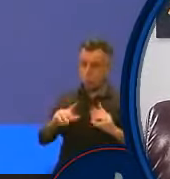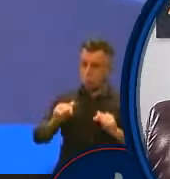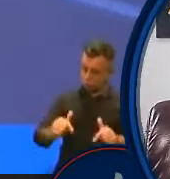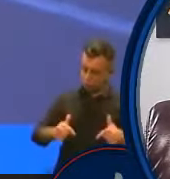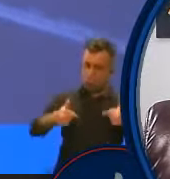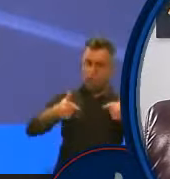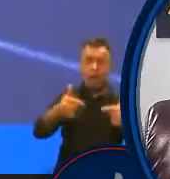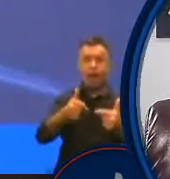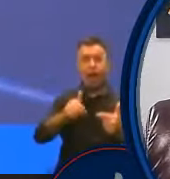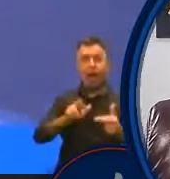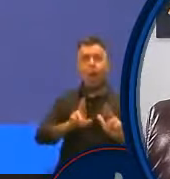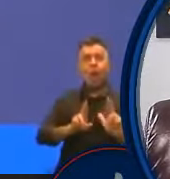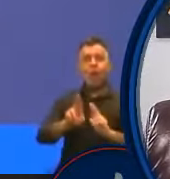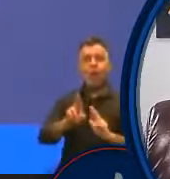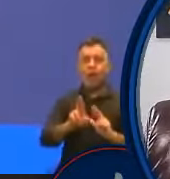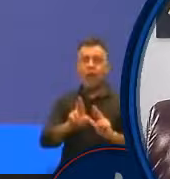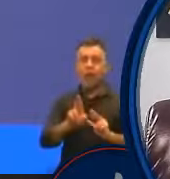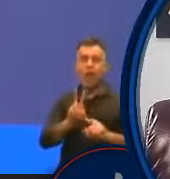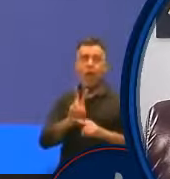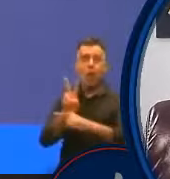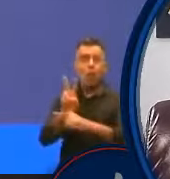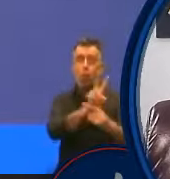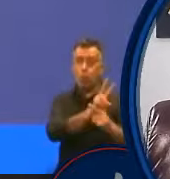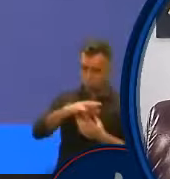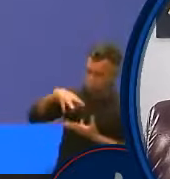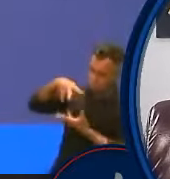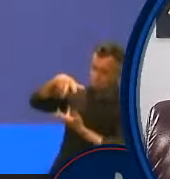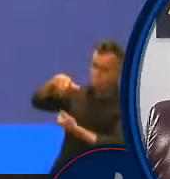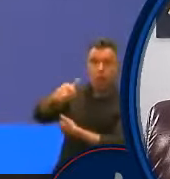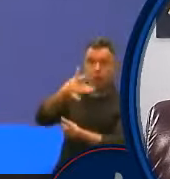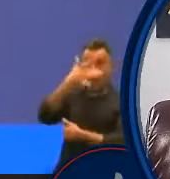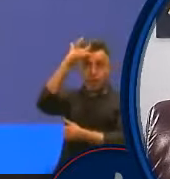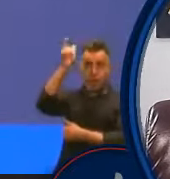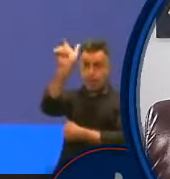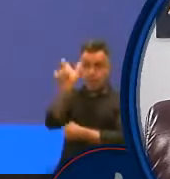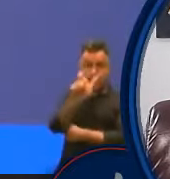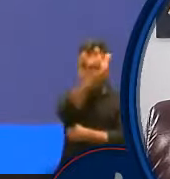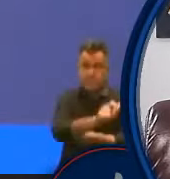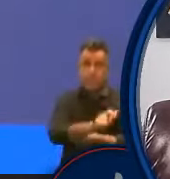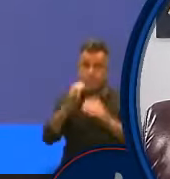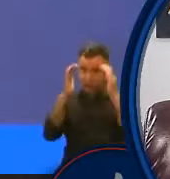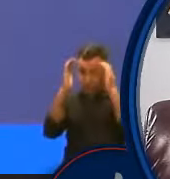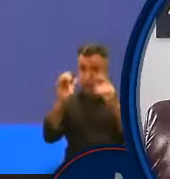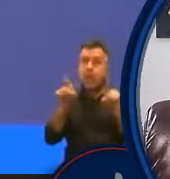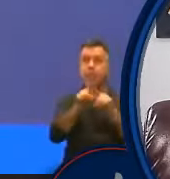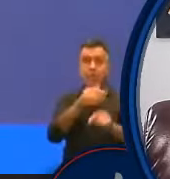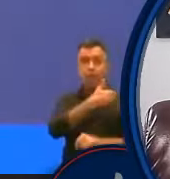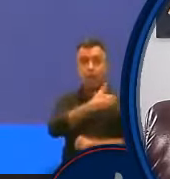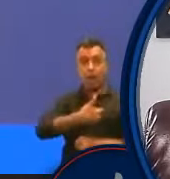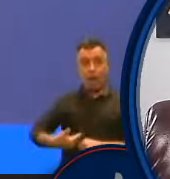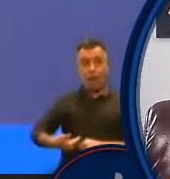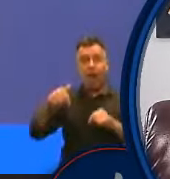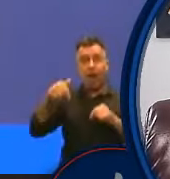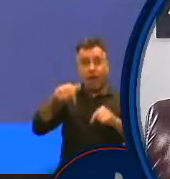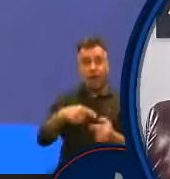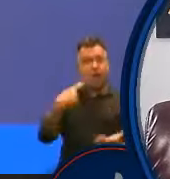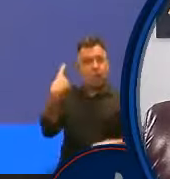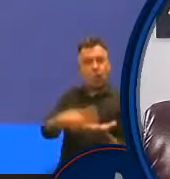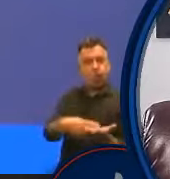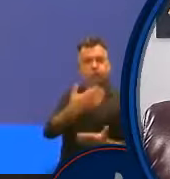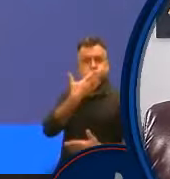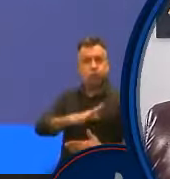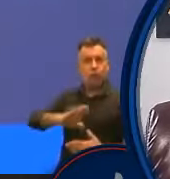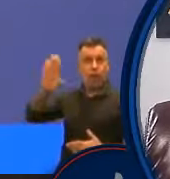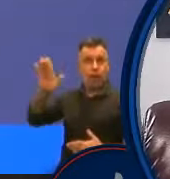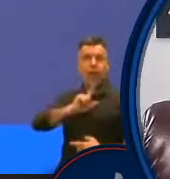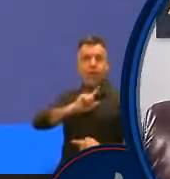iniciativas relacionadas à preservação do planeta, cuidado com pessoas e governança. E ESG é um compromisso e